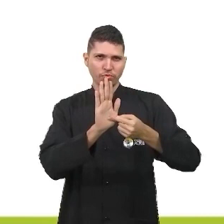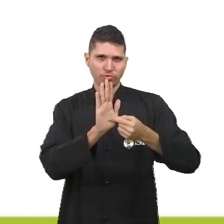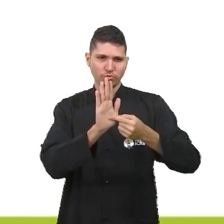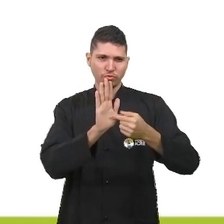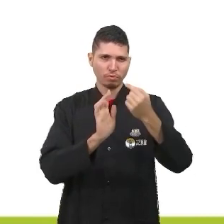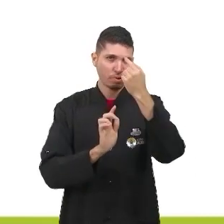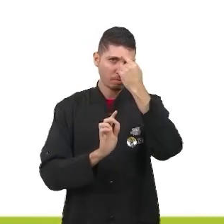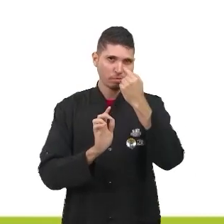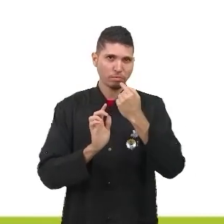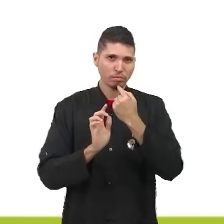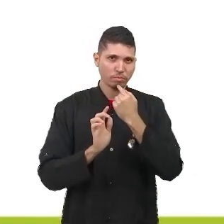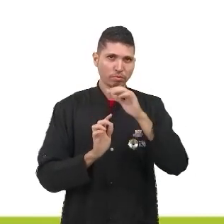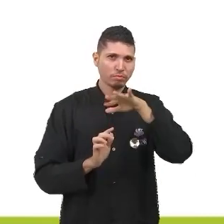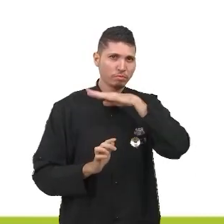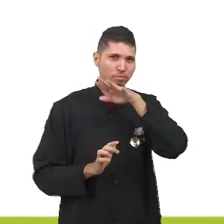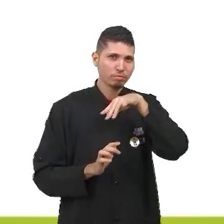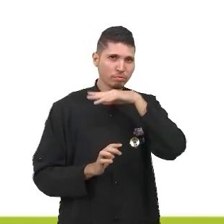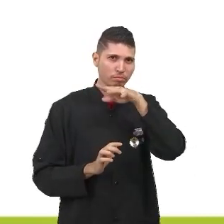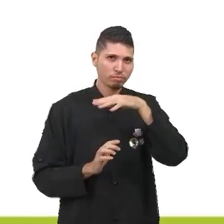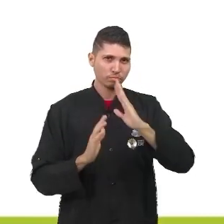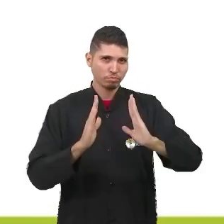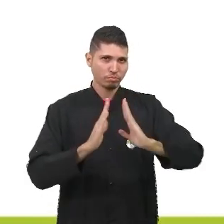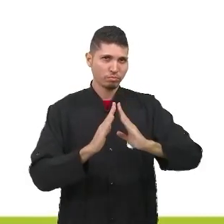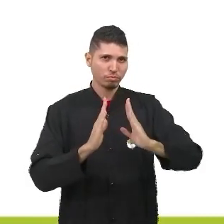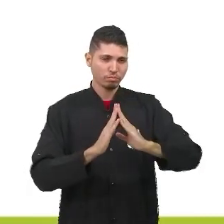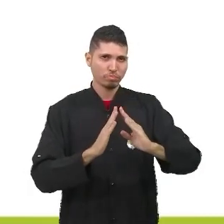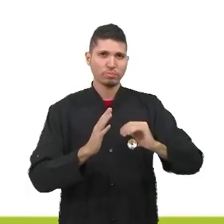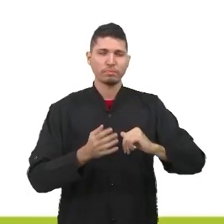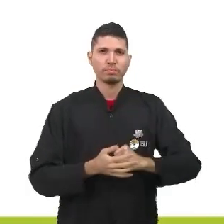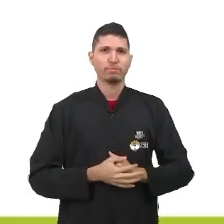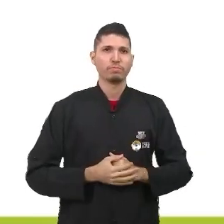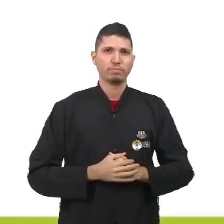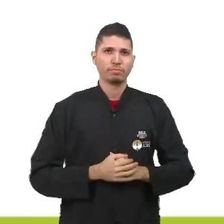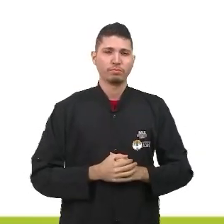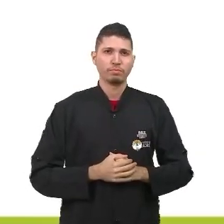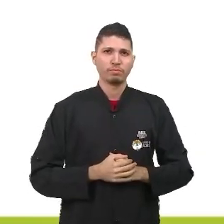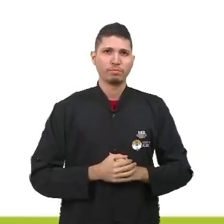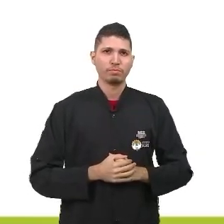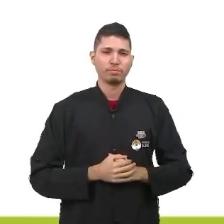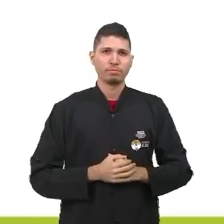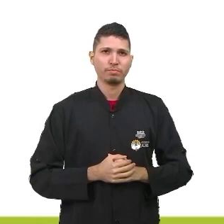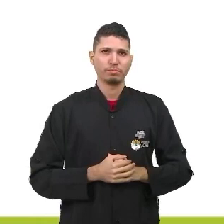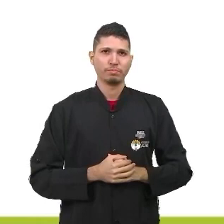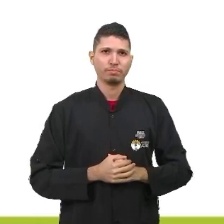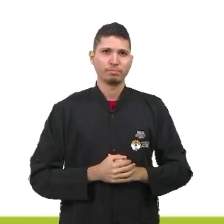animais domésticos, provando assim que a autora detinha